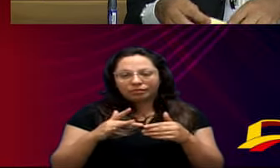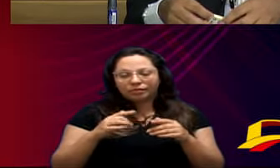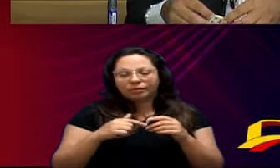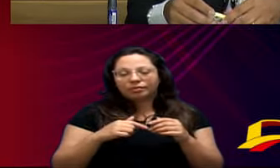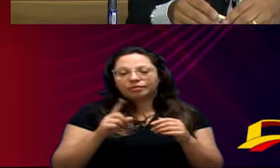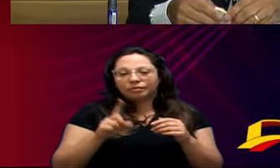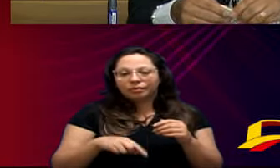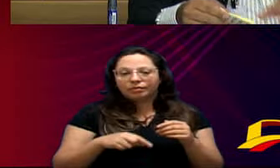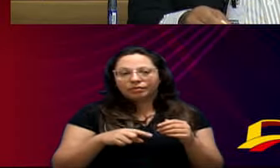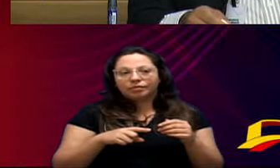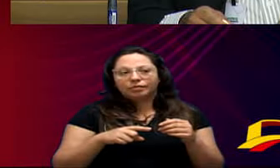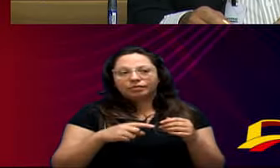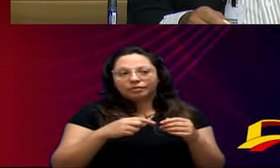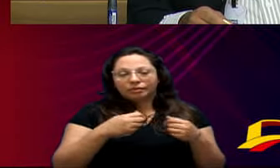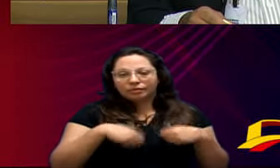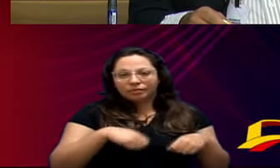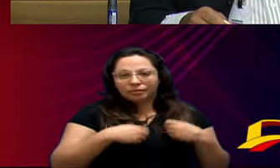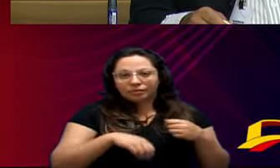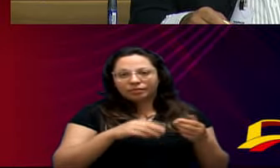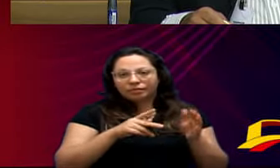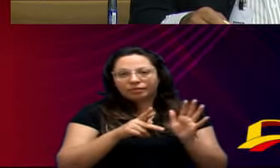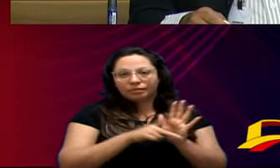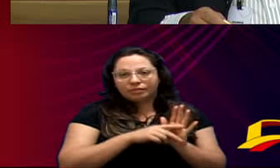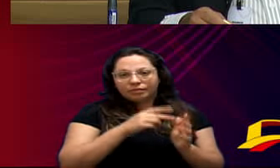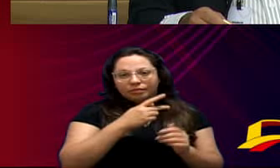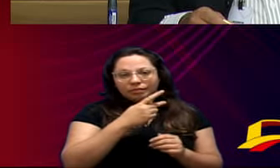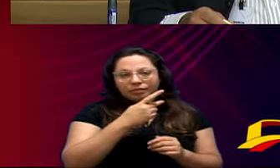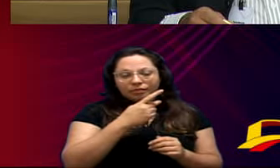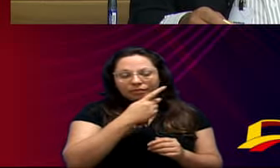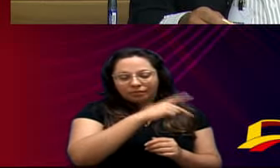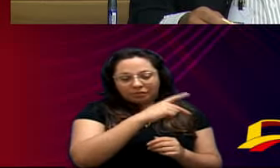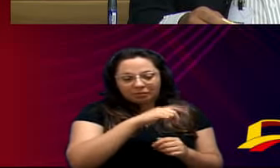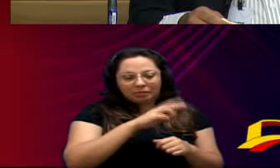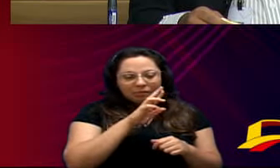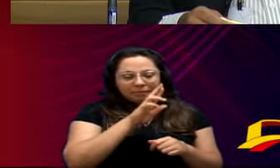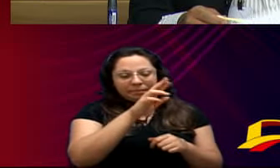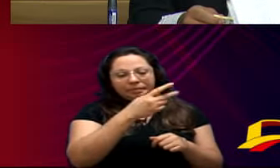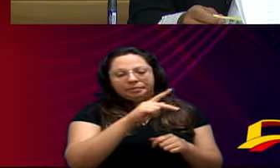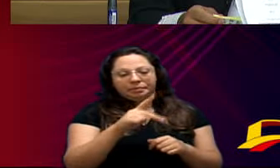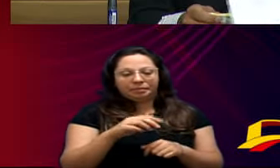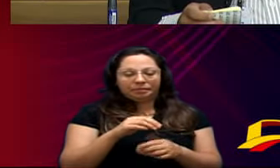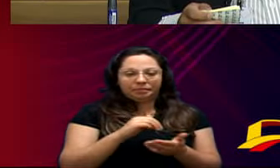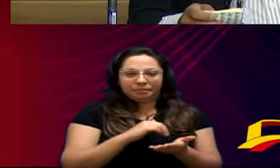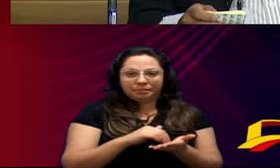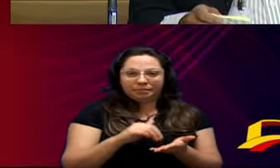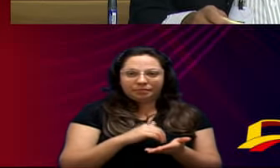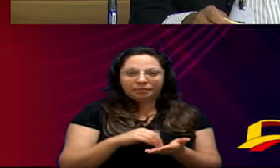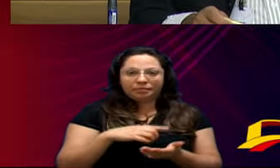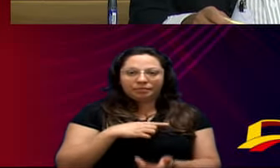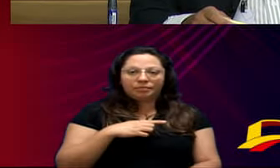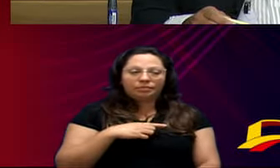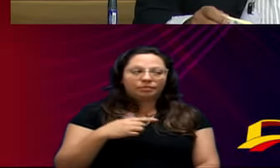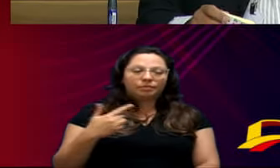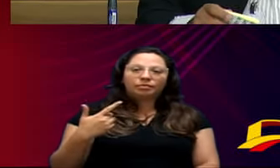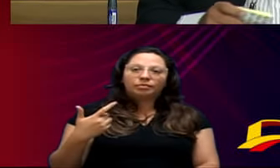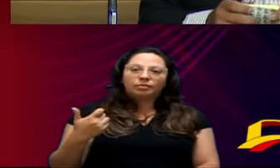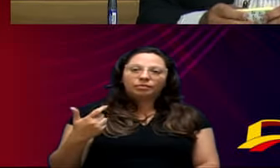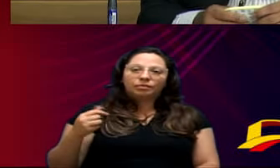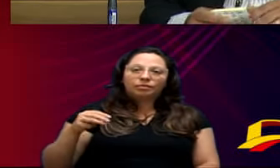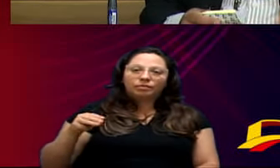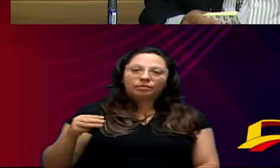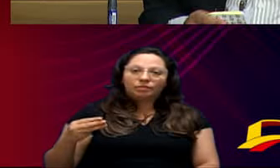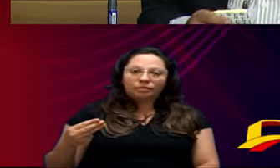vemos aqui com suporte para auxiliar no controle populacional e saúde animal 12 12